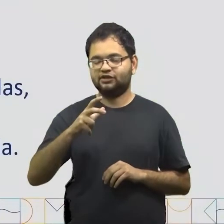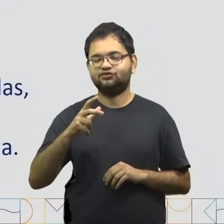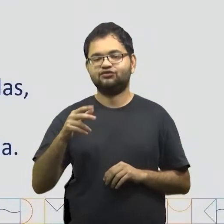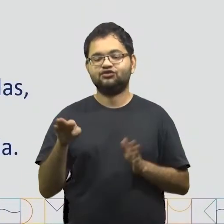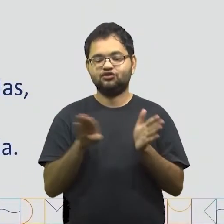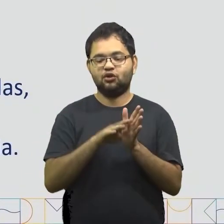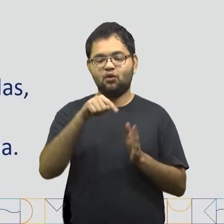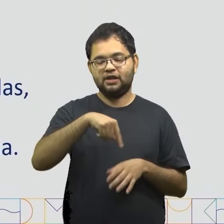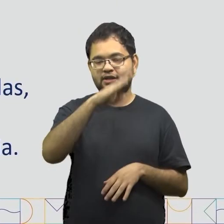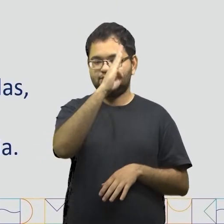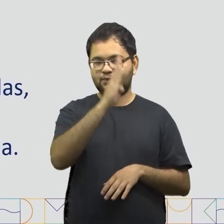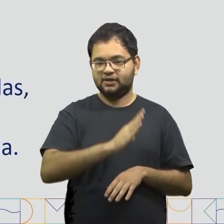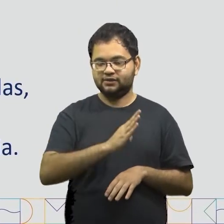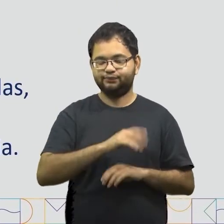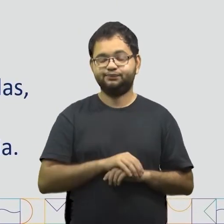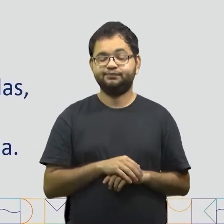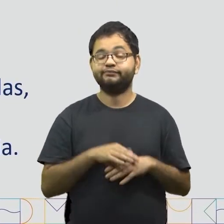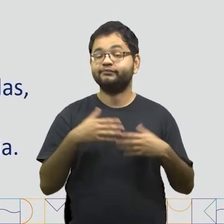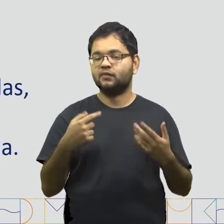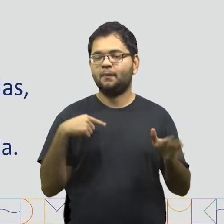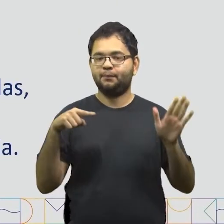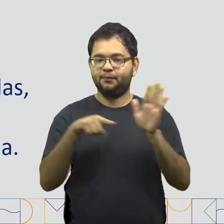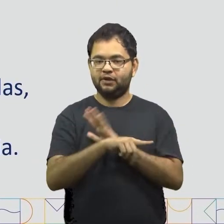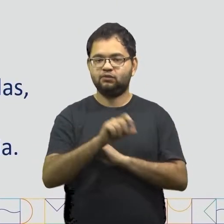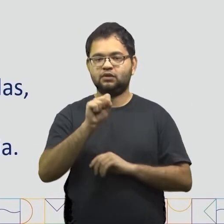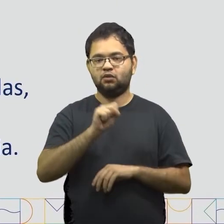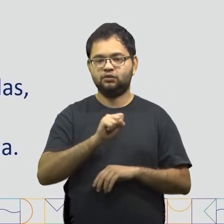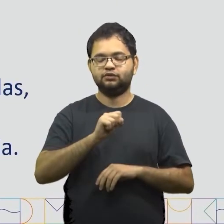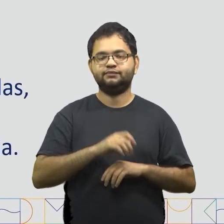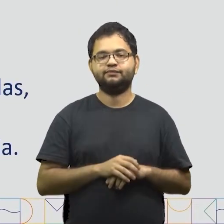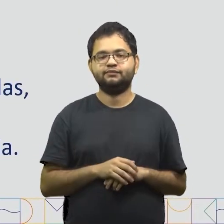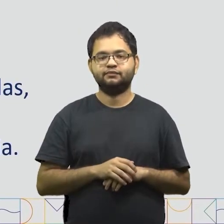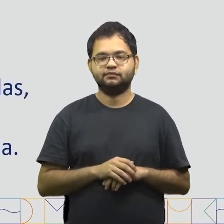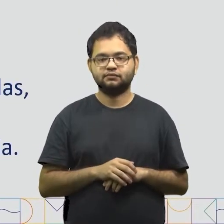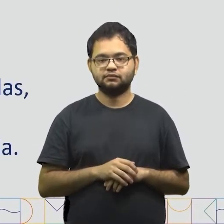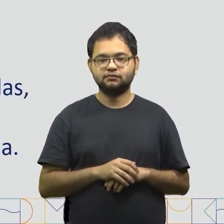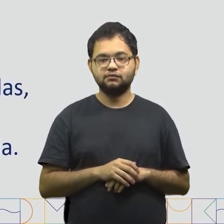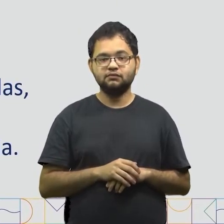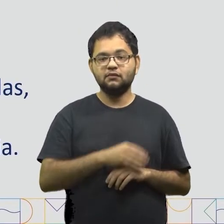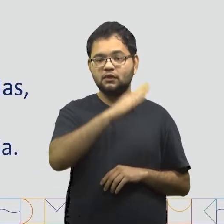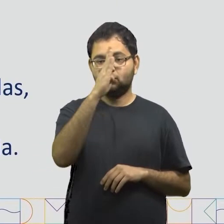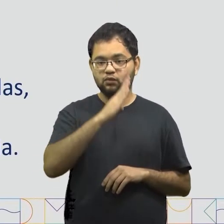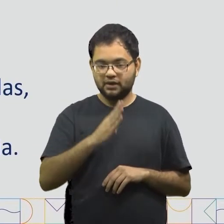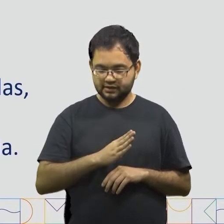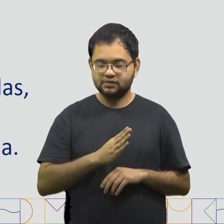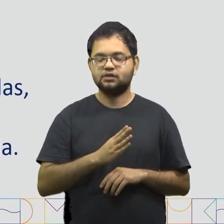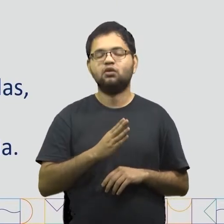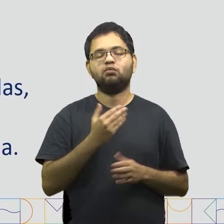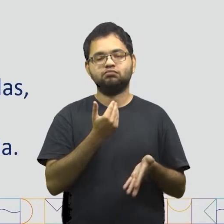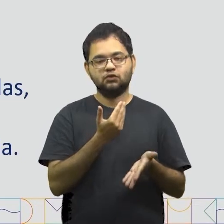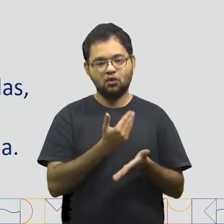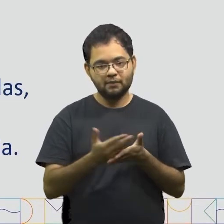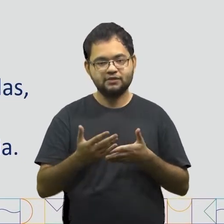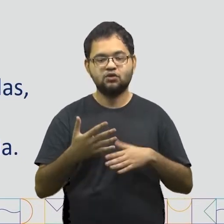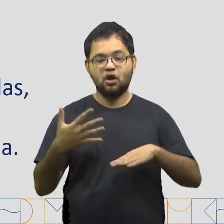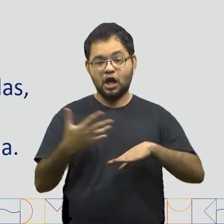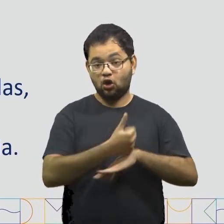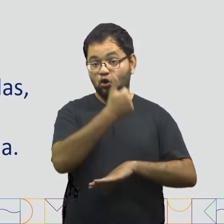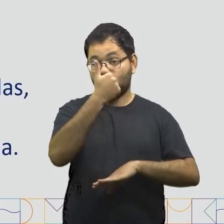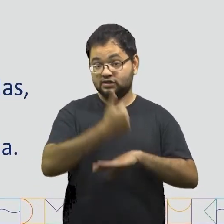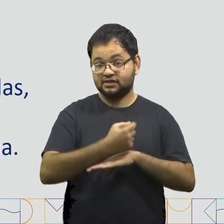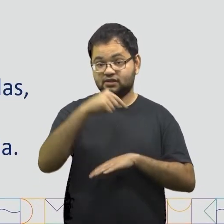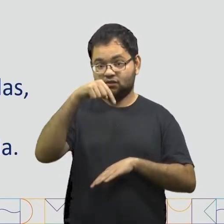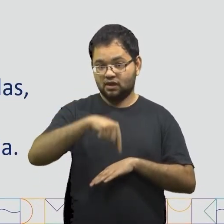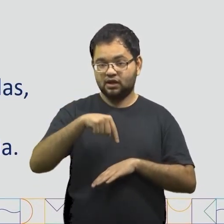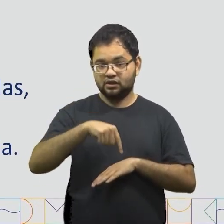agora vamos a nossa atividade 8 alguns anos depois se daria o início da colonização do nosso